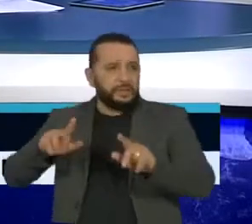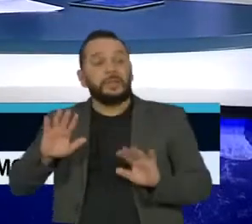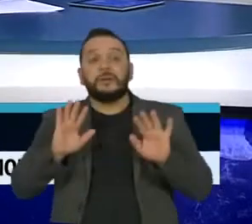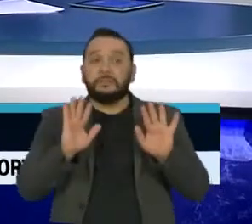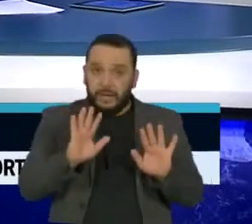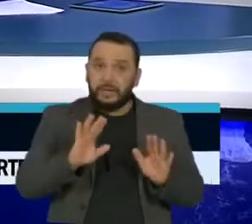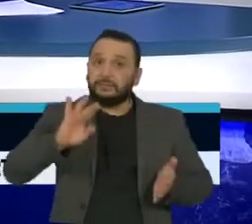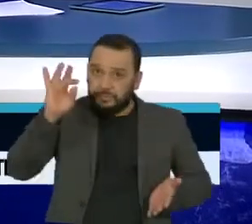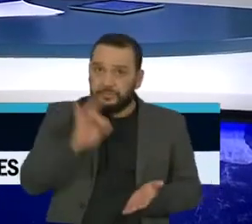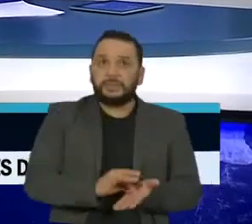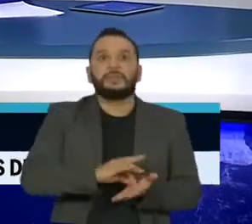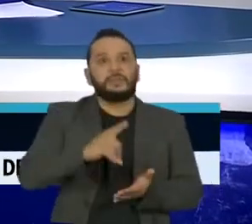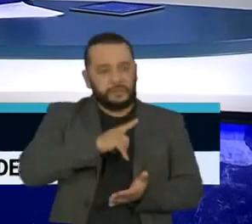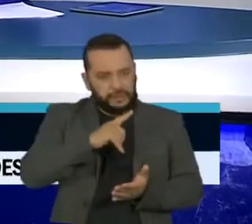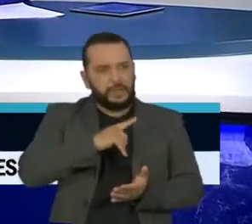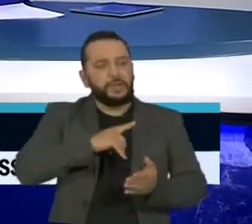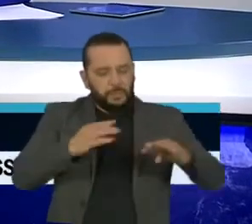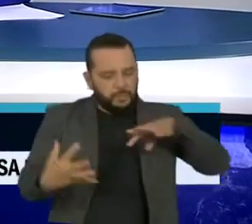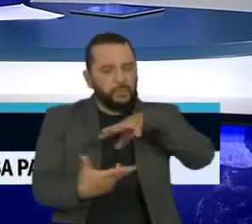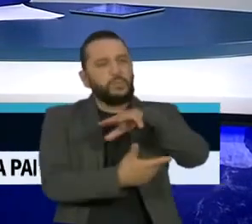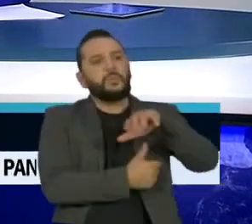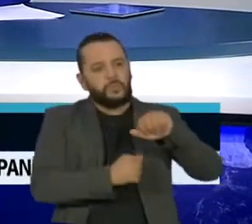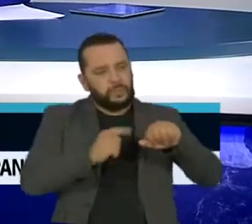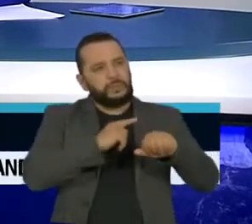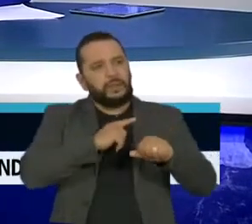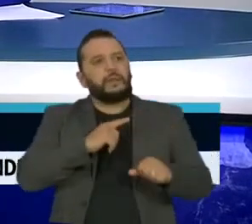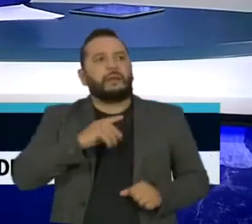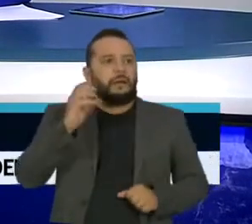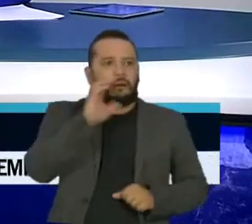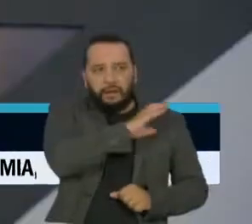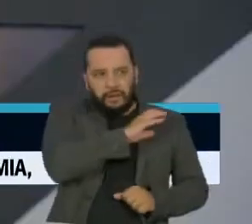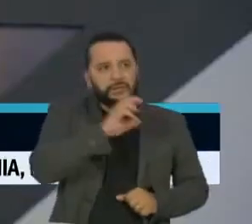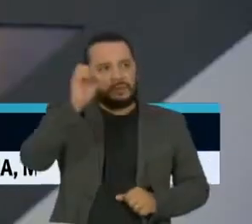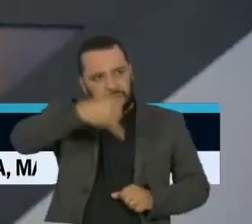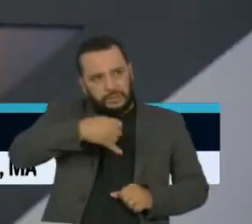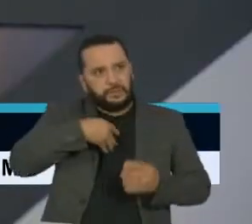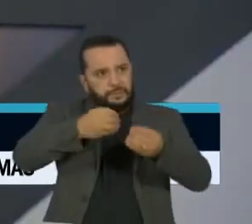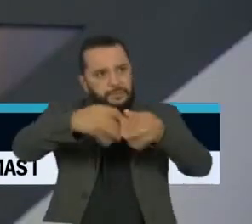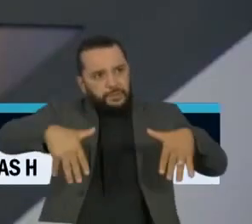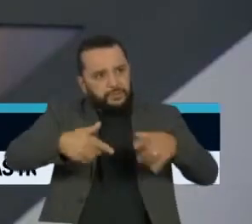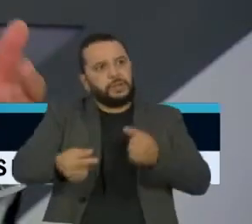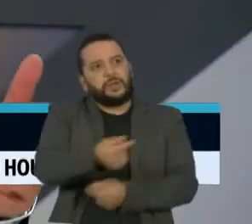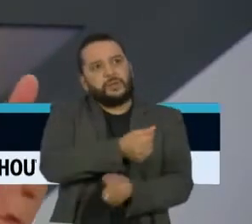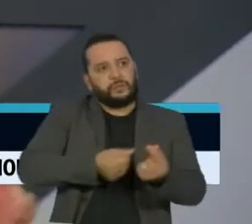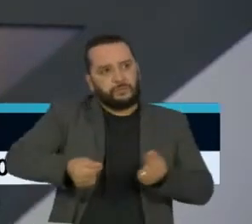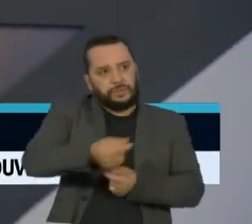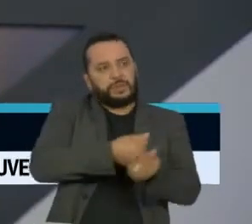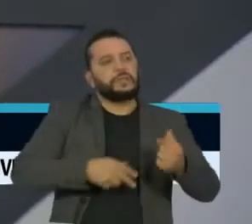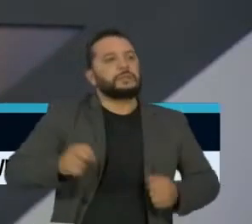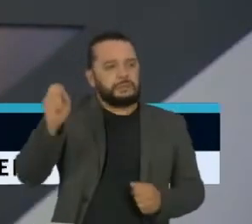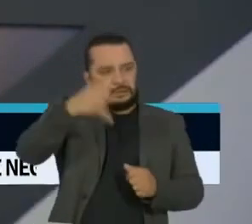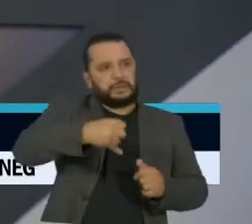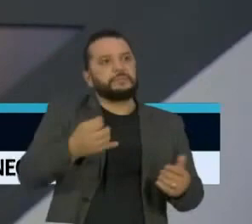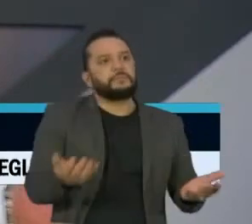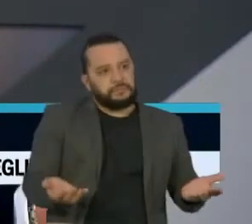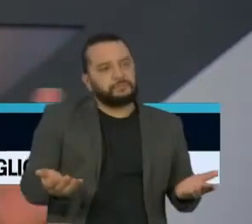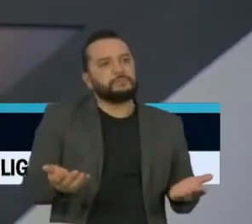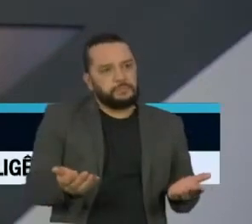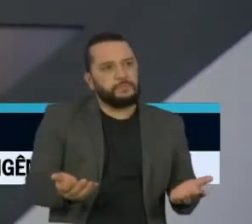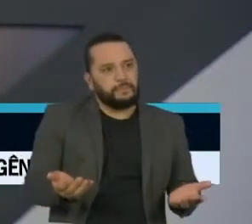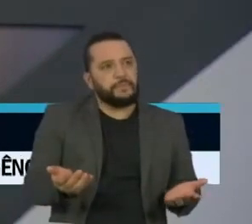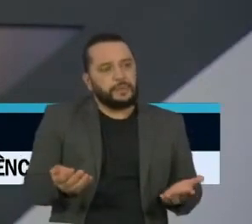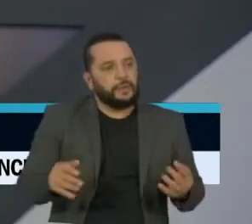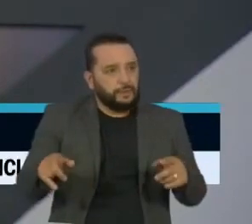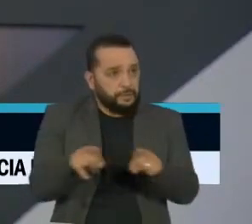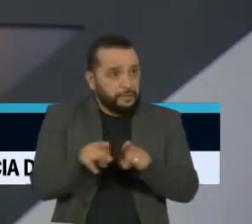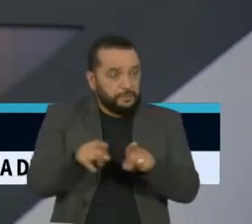fato é que está havendo isso traz prejuízos econômicos, não é? Mesmo a curto prazo e a longo prazo, prejuízos à